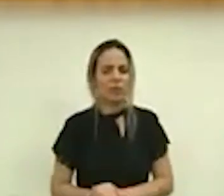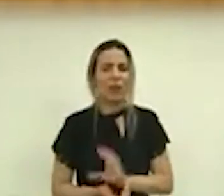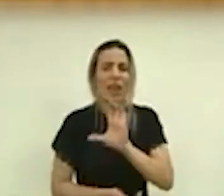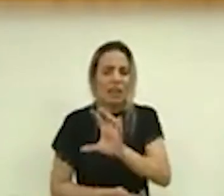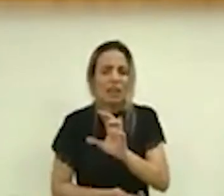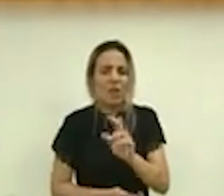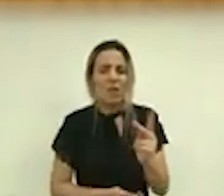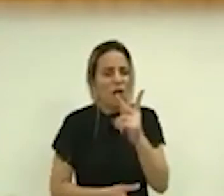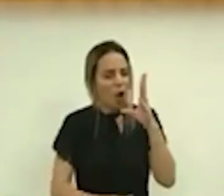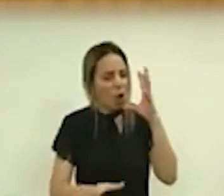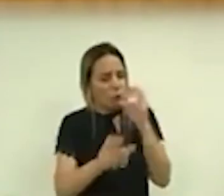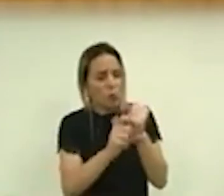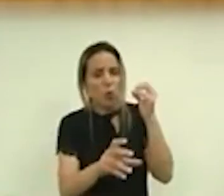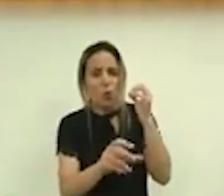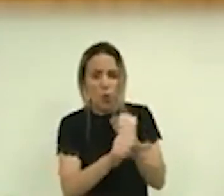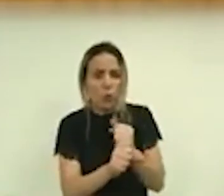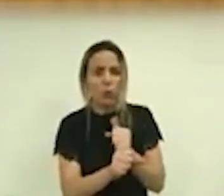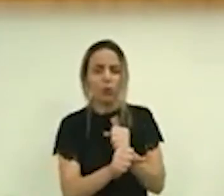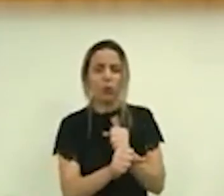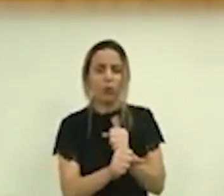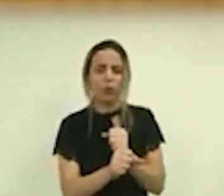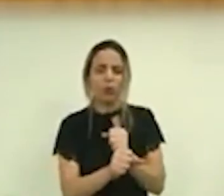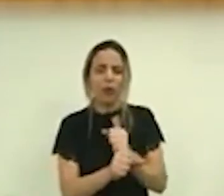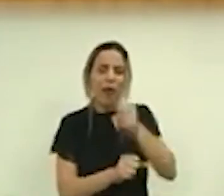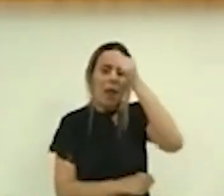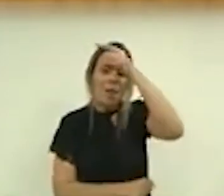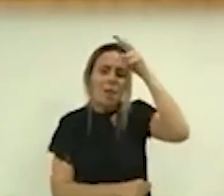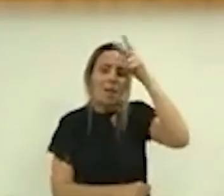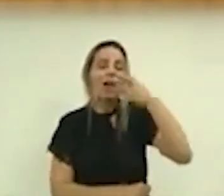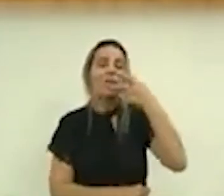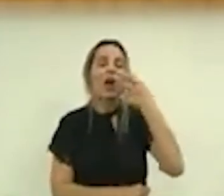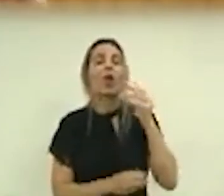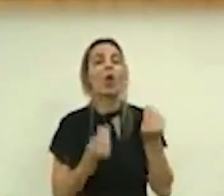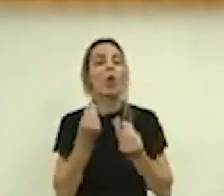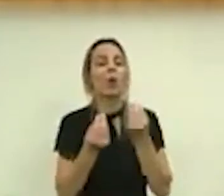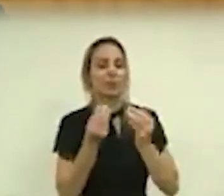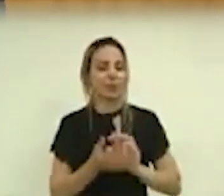esses valores juntos foram pegos e a prefeita disse assim: